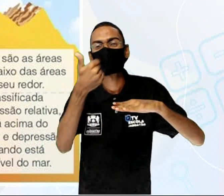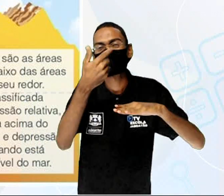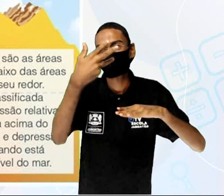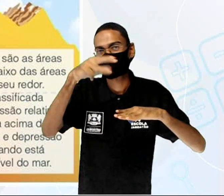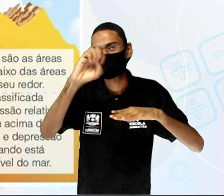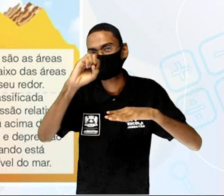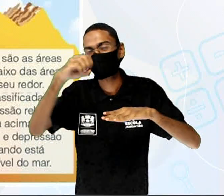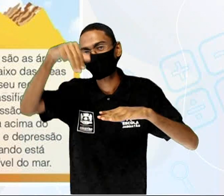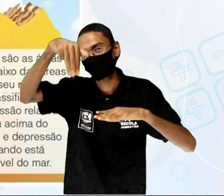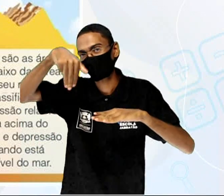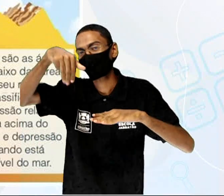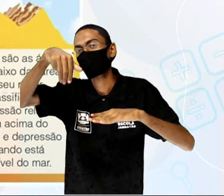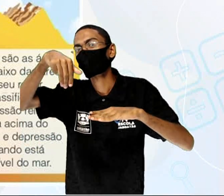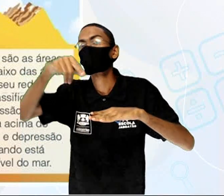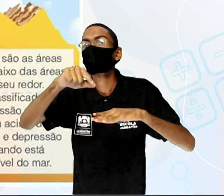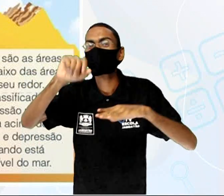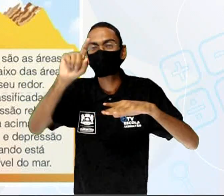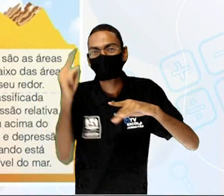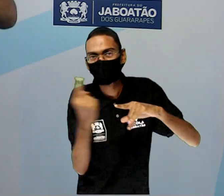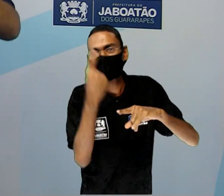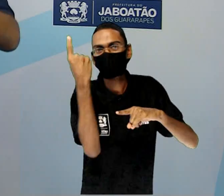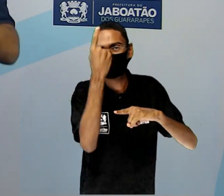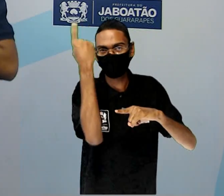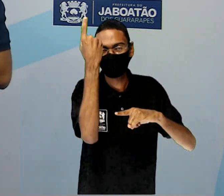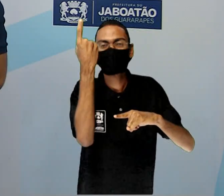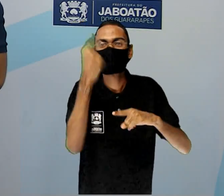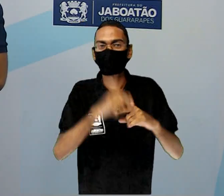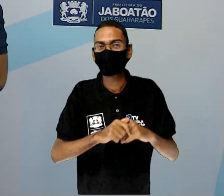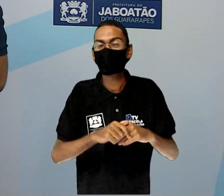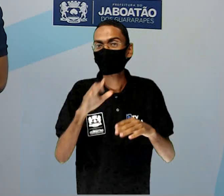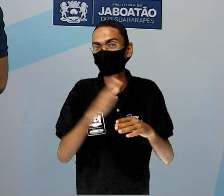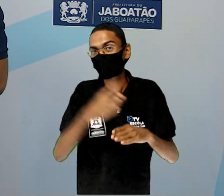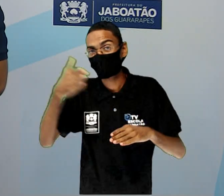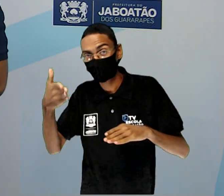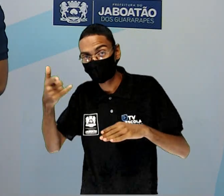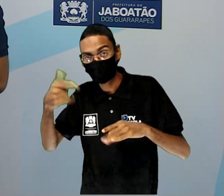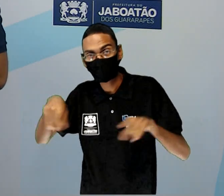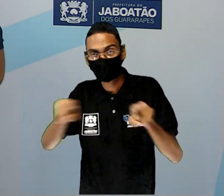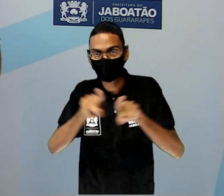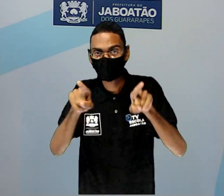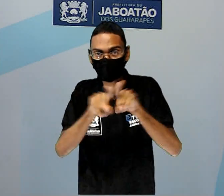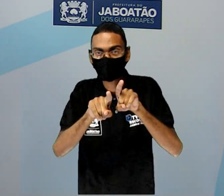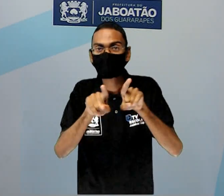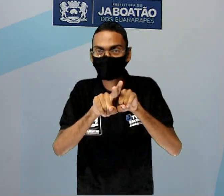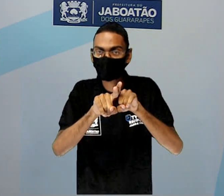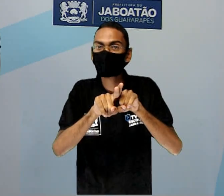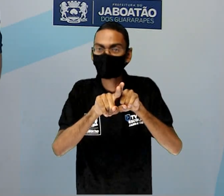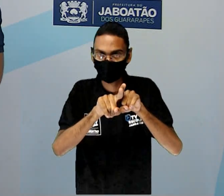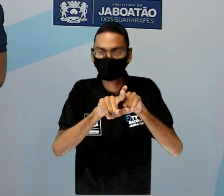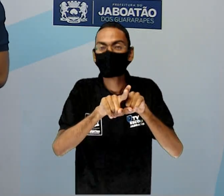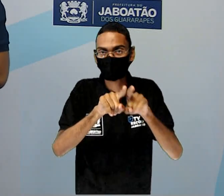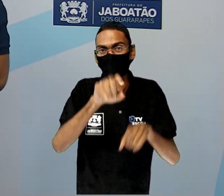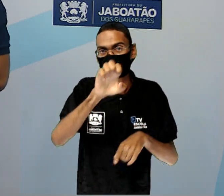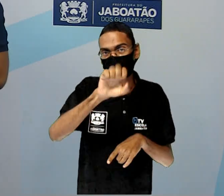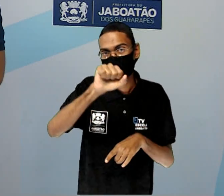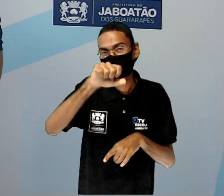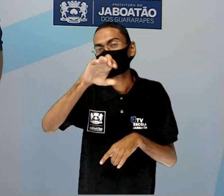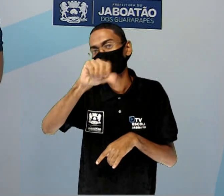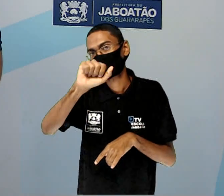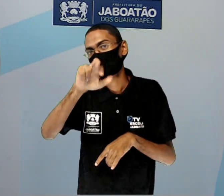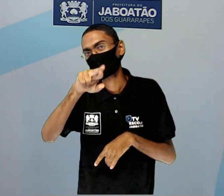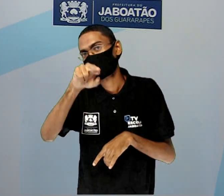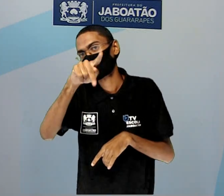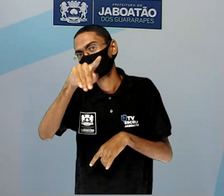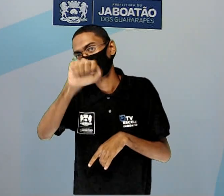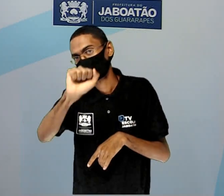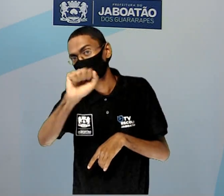esses planaltos, a lateral deles, vem aqui comigo, a lateral deles é chamada de escarpa, tá? Essa lateral